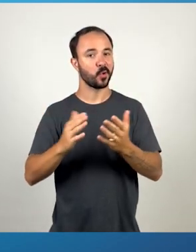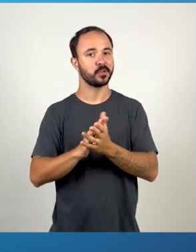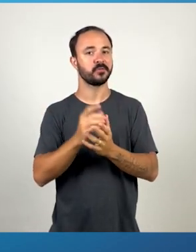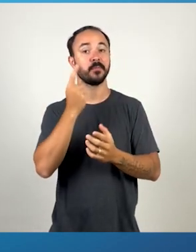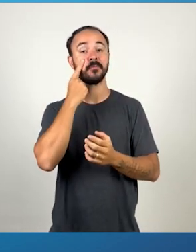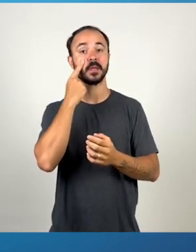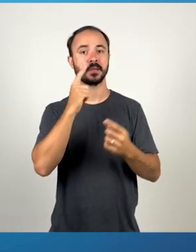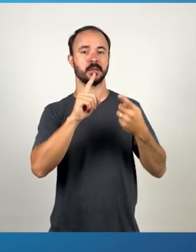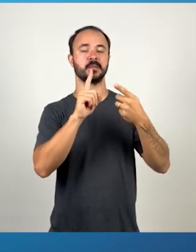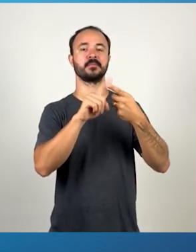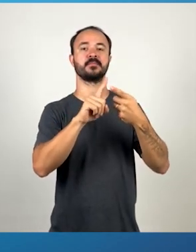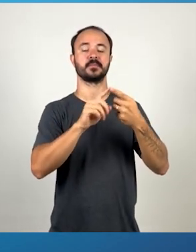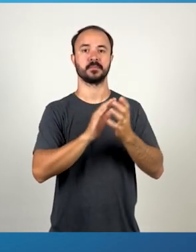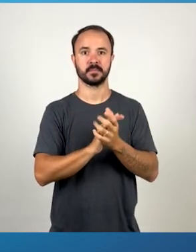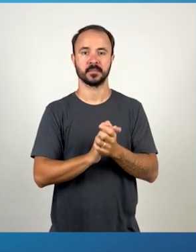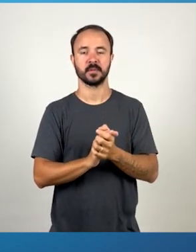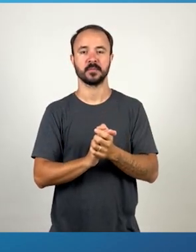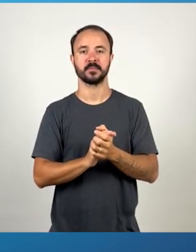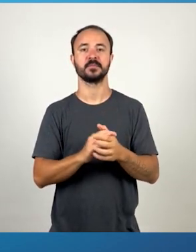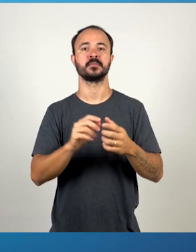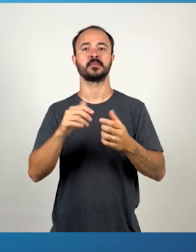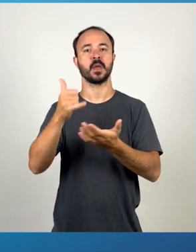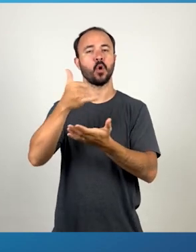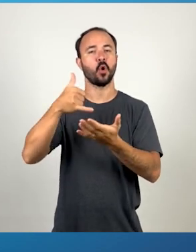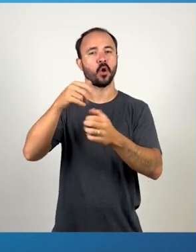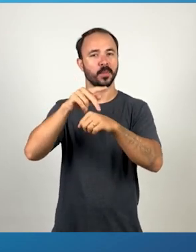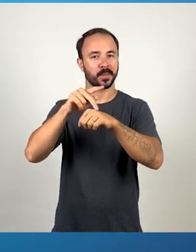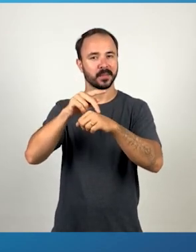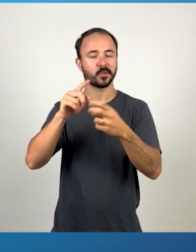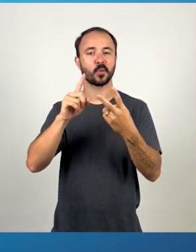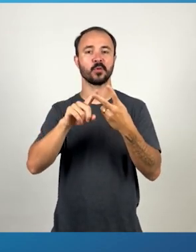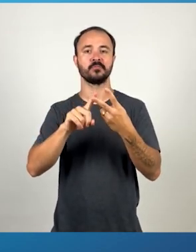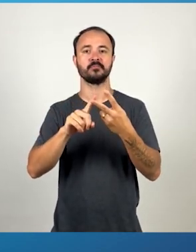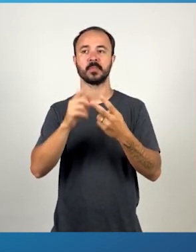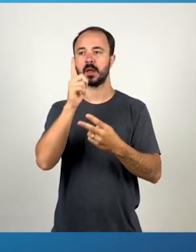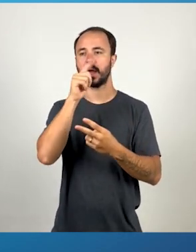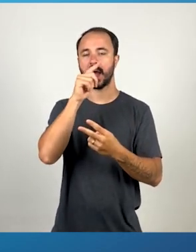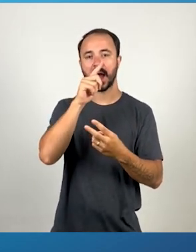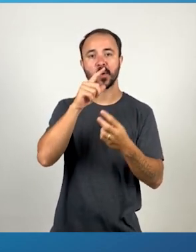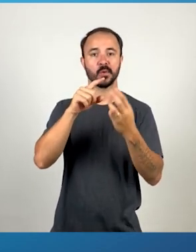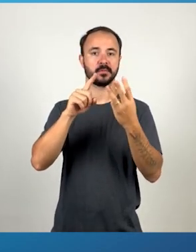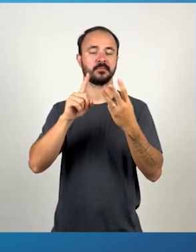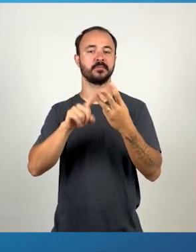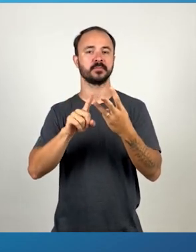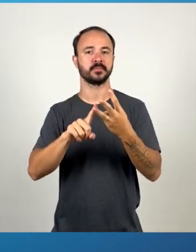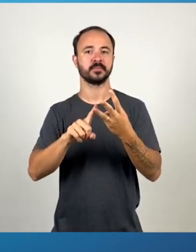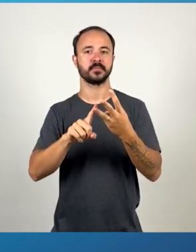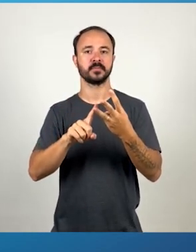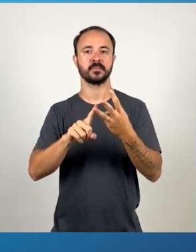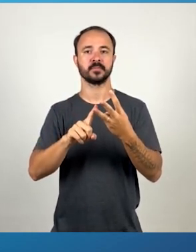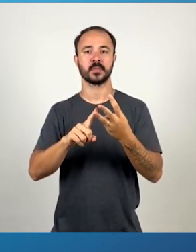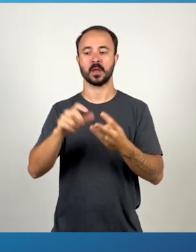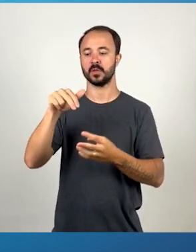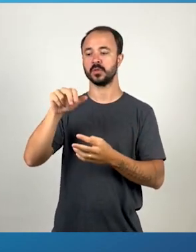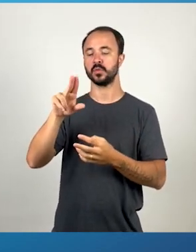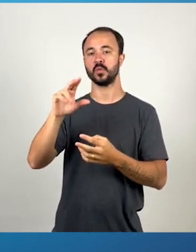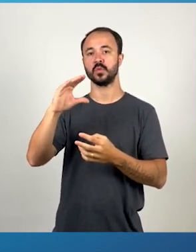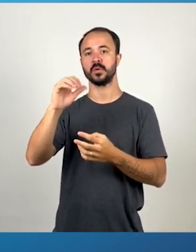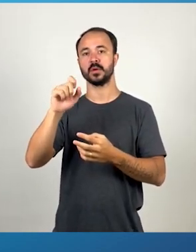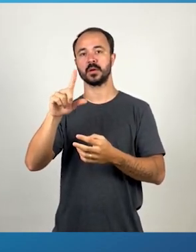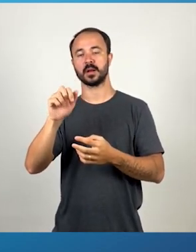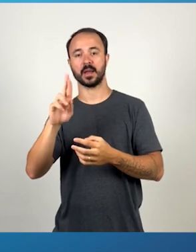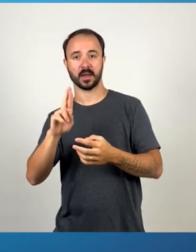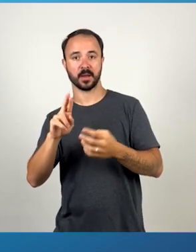as alternativas. Letra A, petrolífera. Letra B, hidráulica. Letra C,